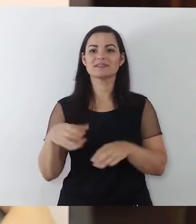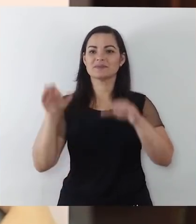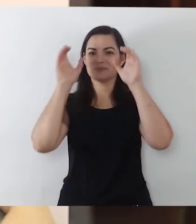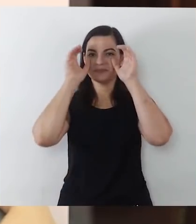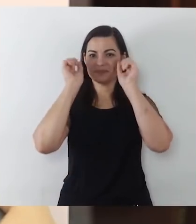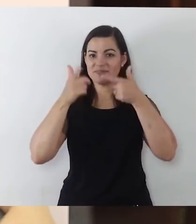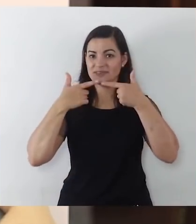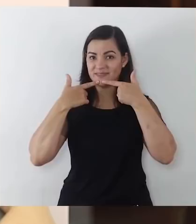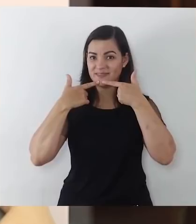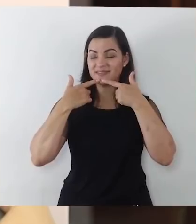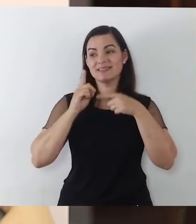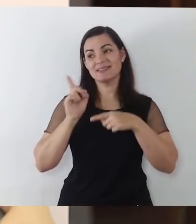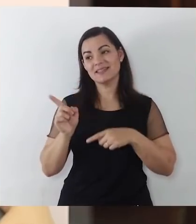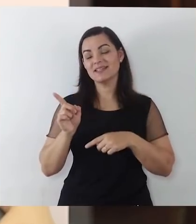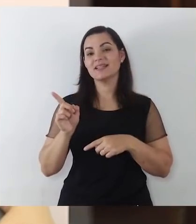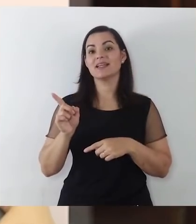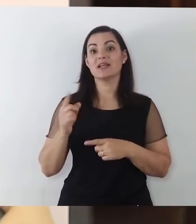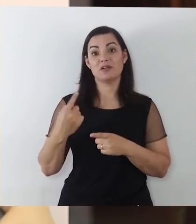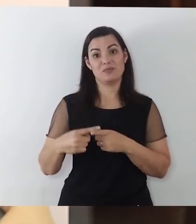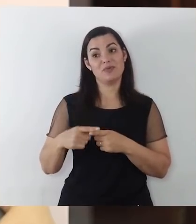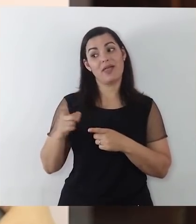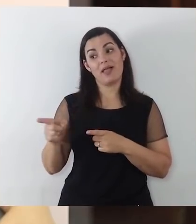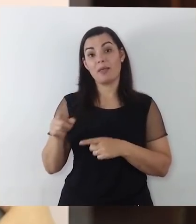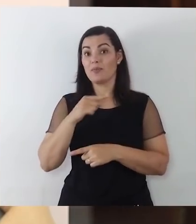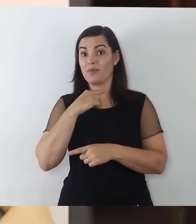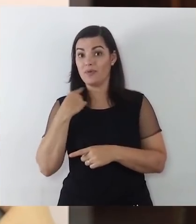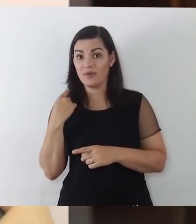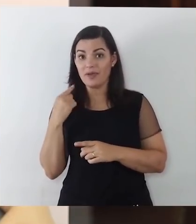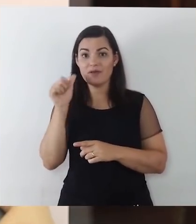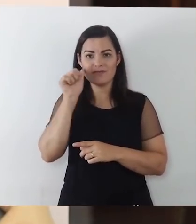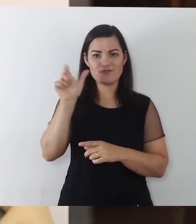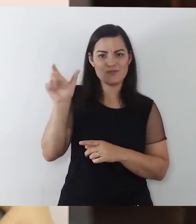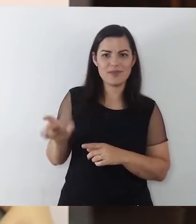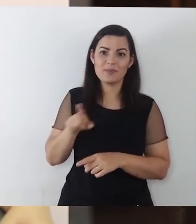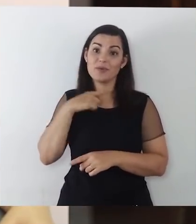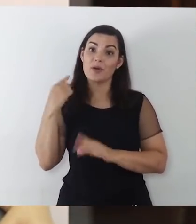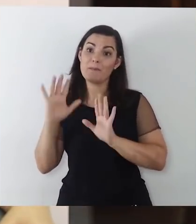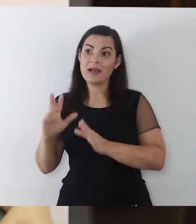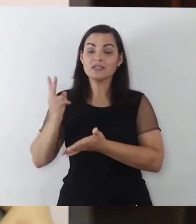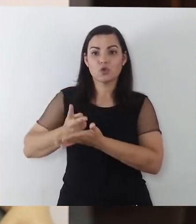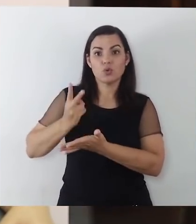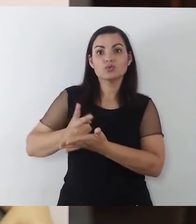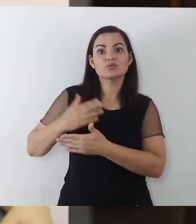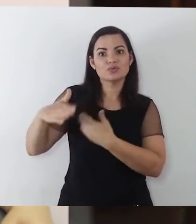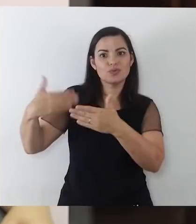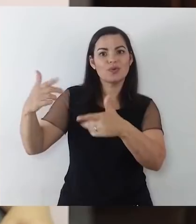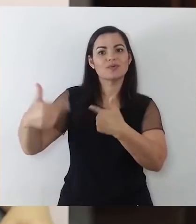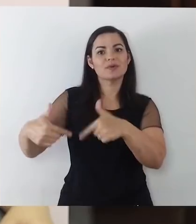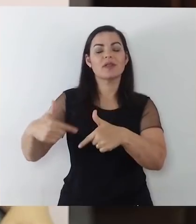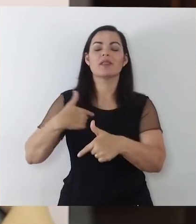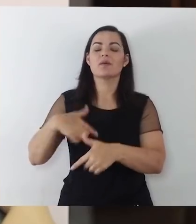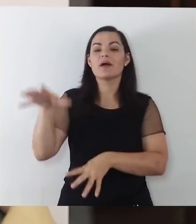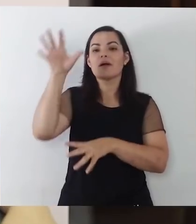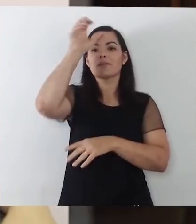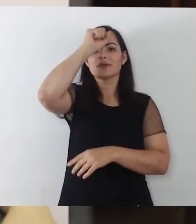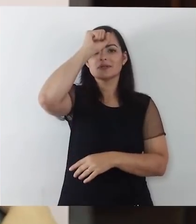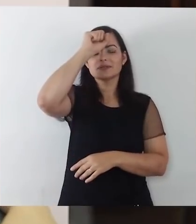vocês hoje. Oi, gente, eu sou Guilherme Silva Galassi, eu estudo